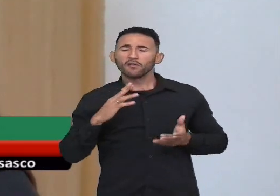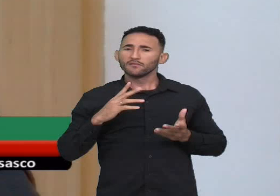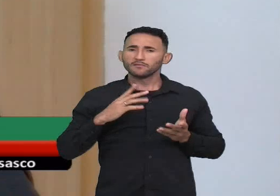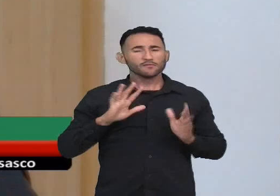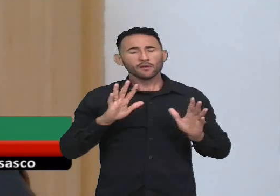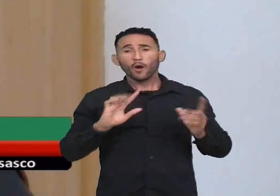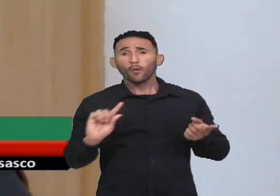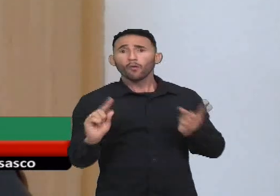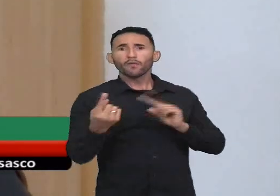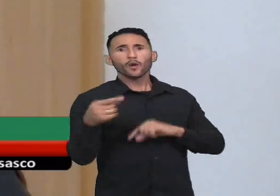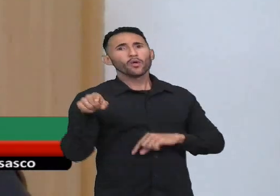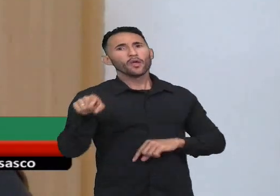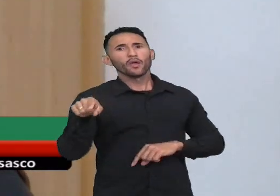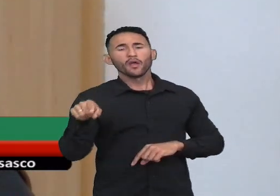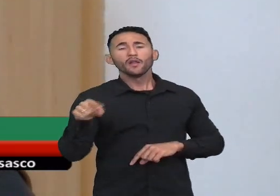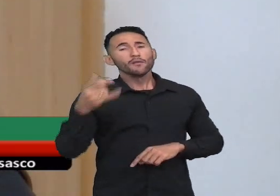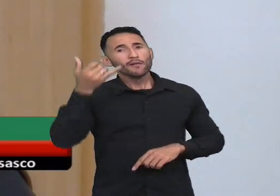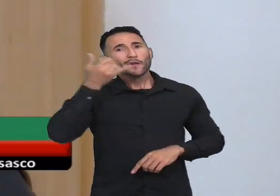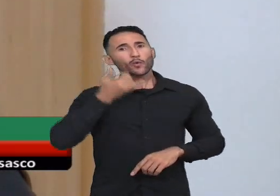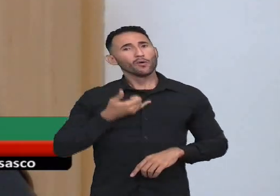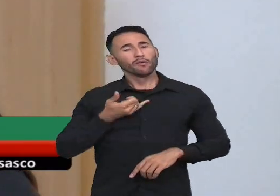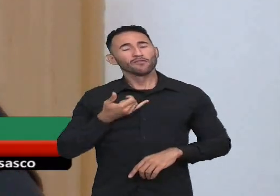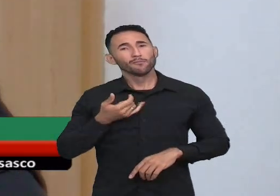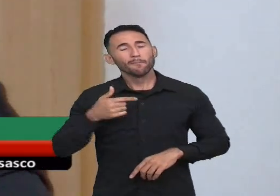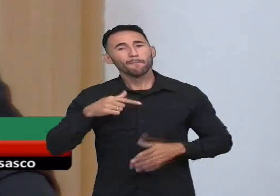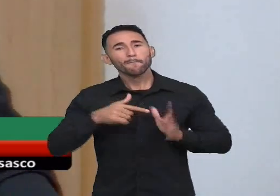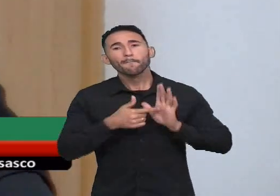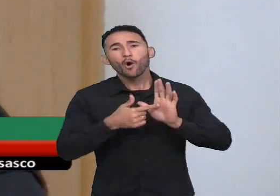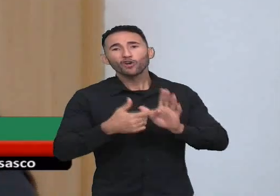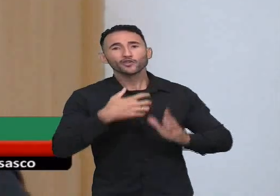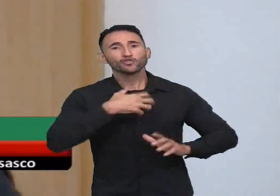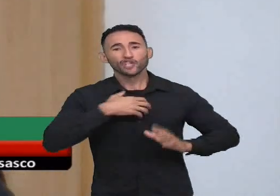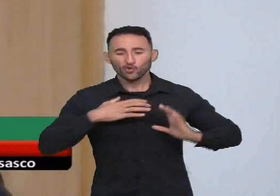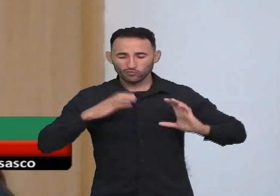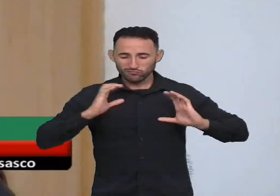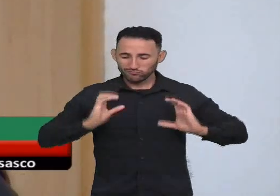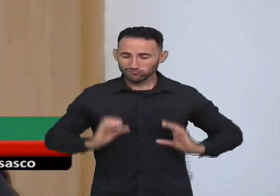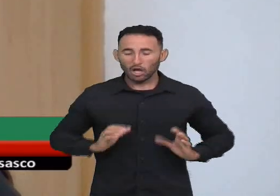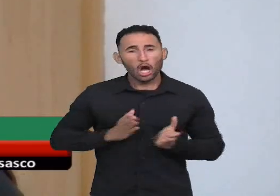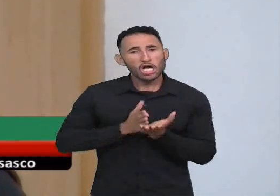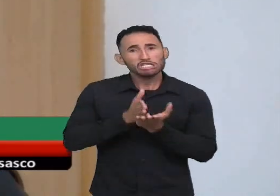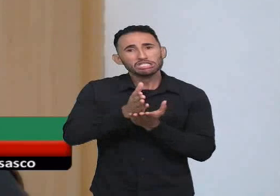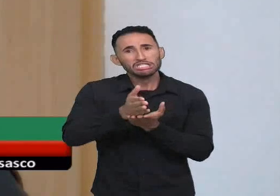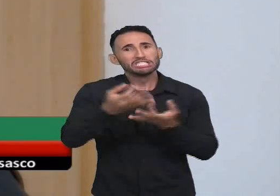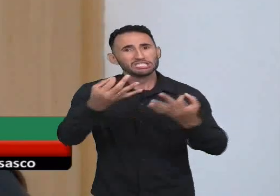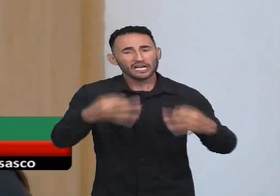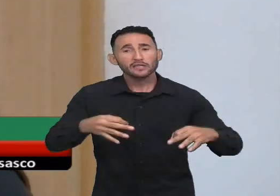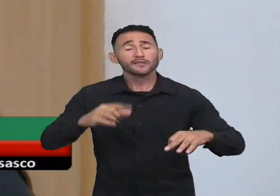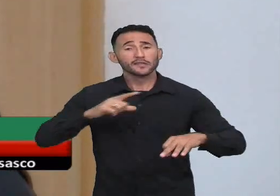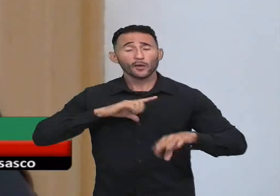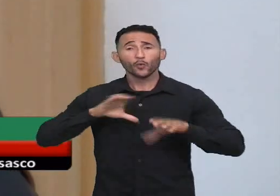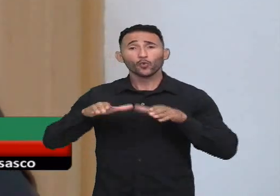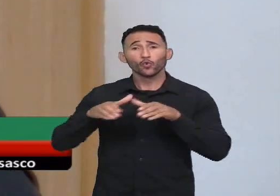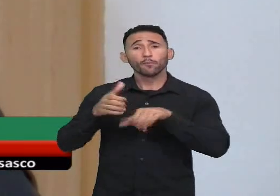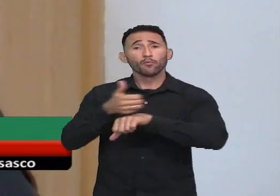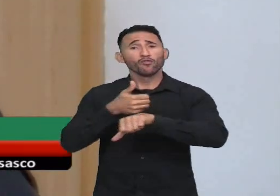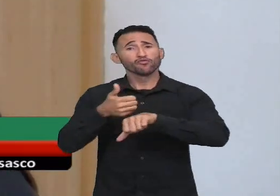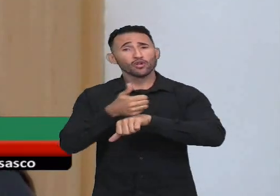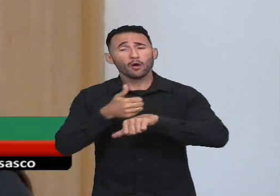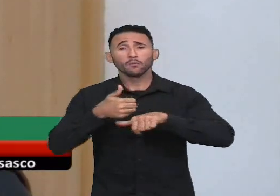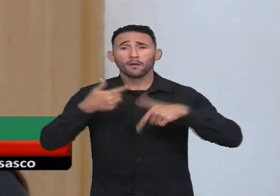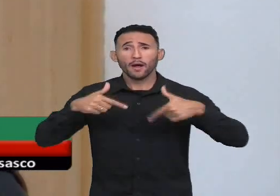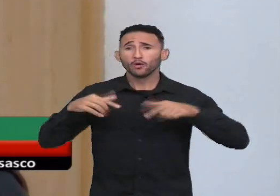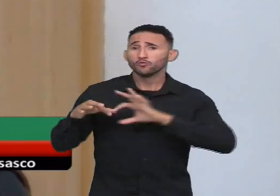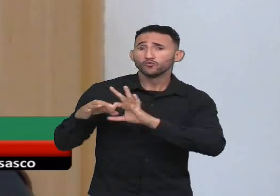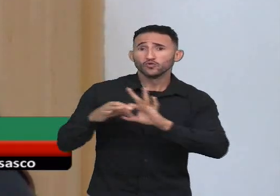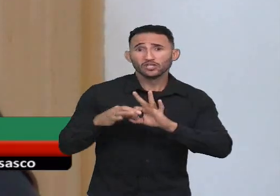sua sinceridade, a sua humildade. E você tem um quadro muito competente ao seu lado. A gente não faz nada sozinho, né? Tem